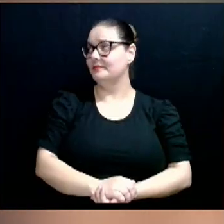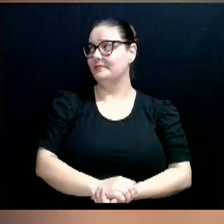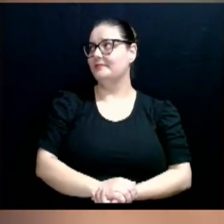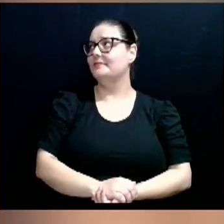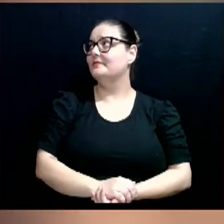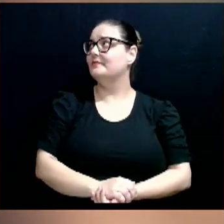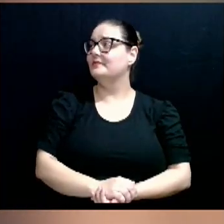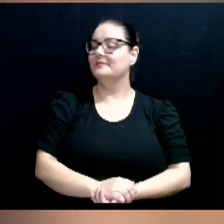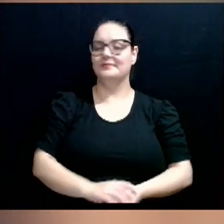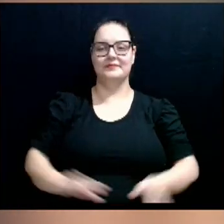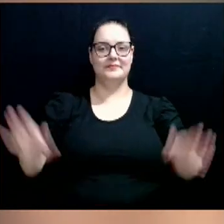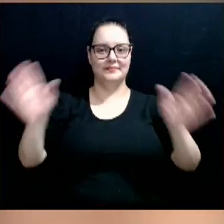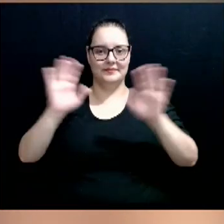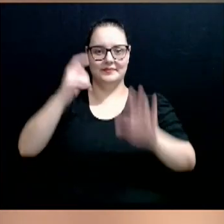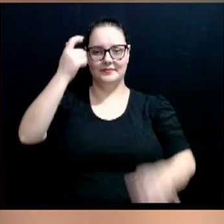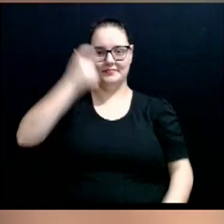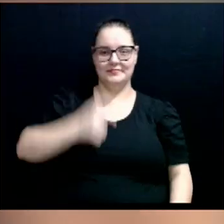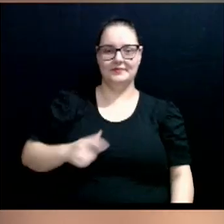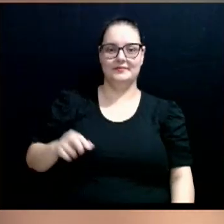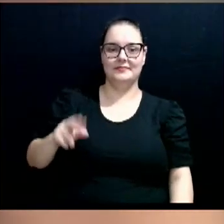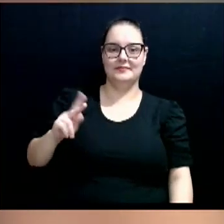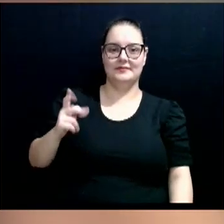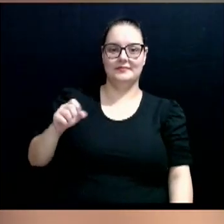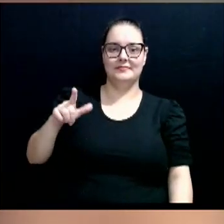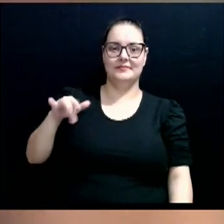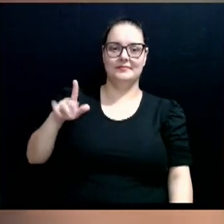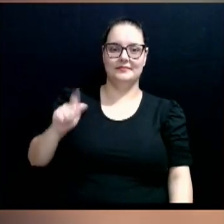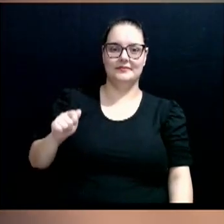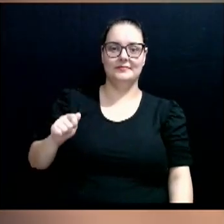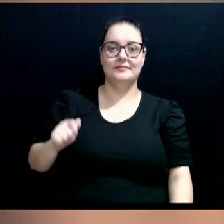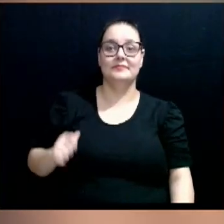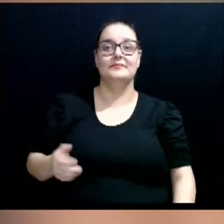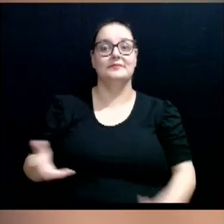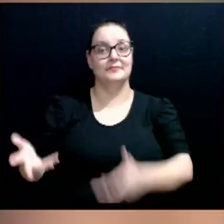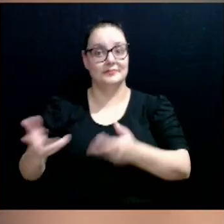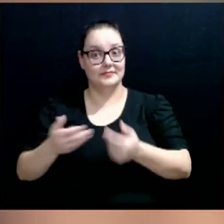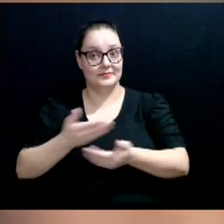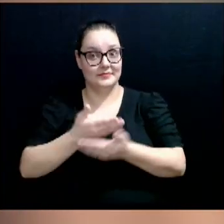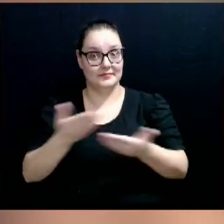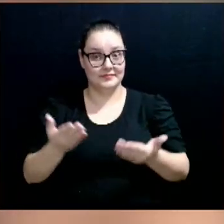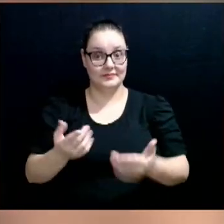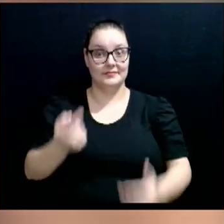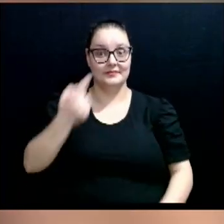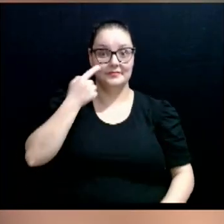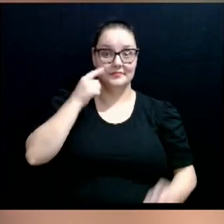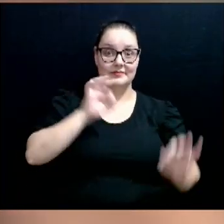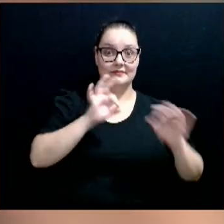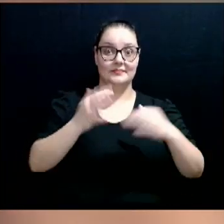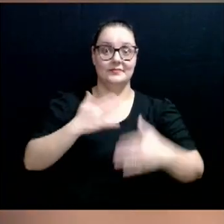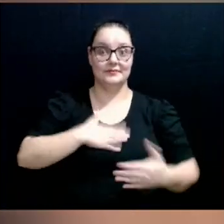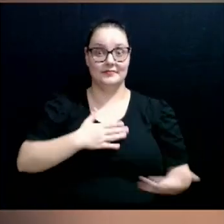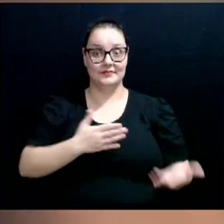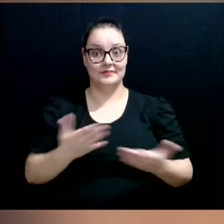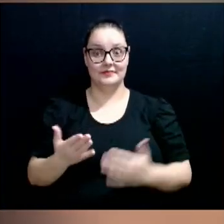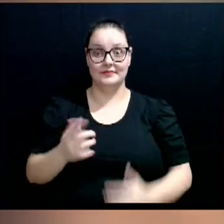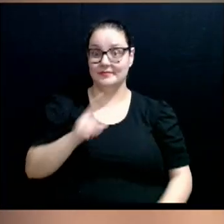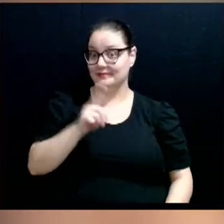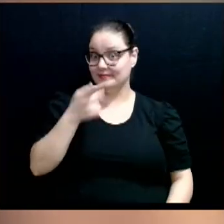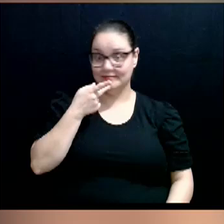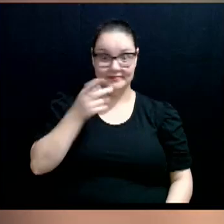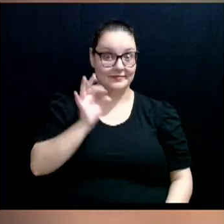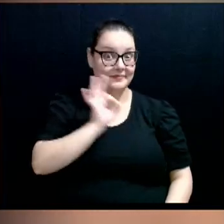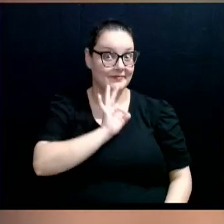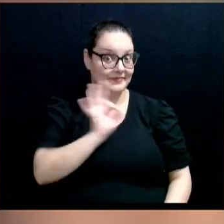Olá, eu sou Helga Nemetic e tô passando aqui para convidar vocês para assistirem ao meu espetáculo Não Conta Pra Ninguém, que estará